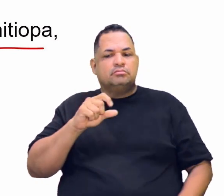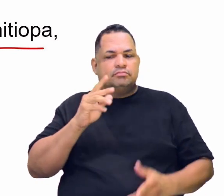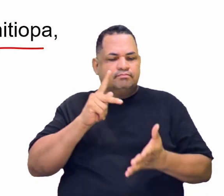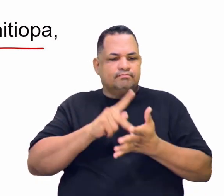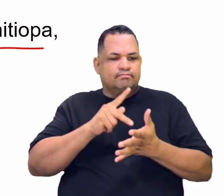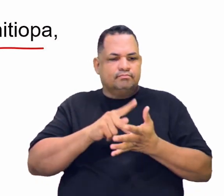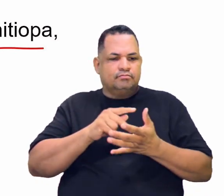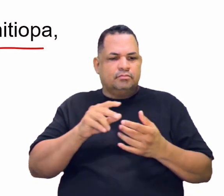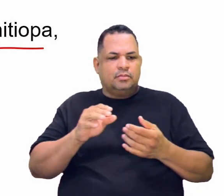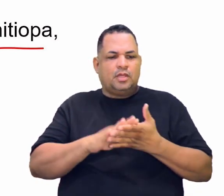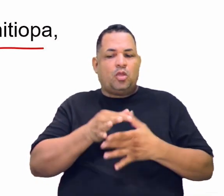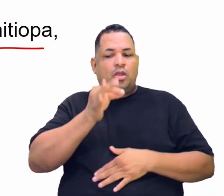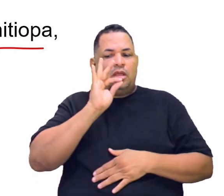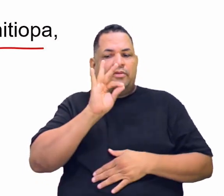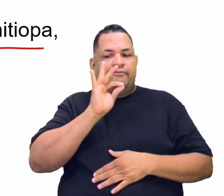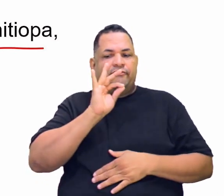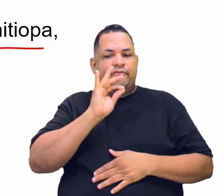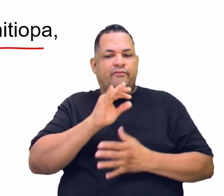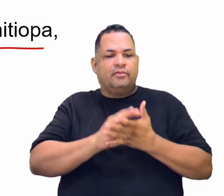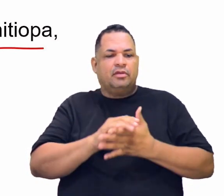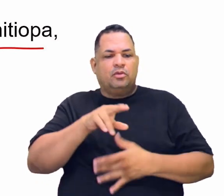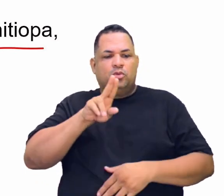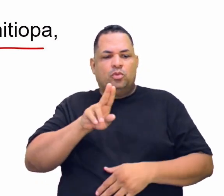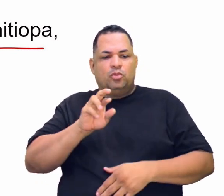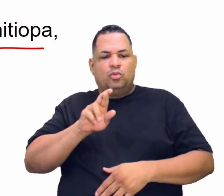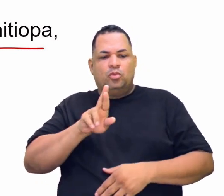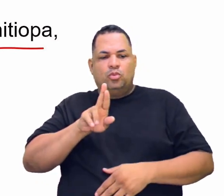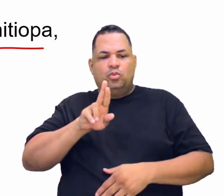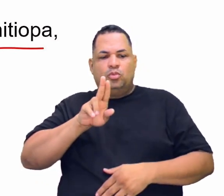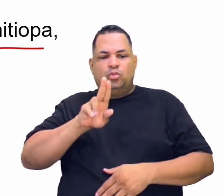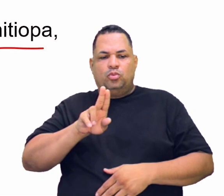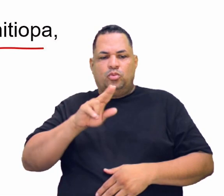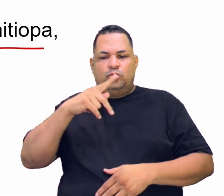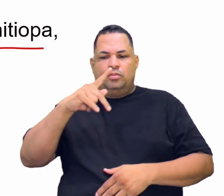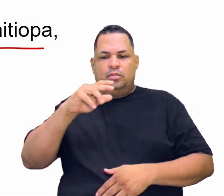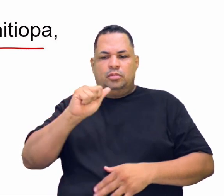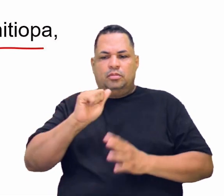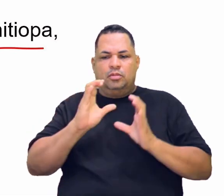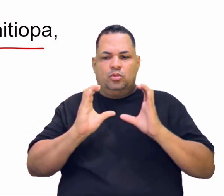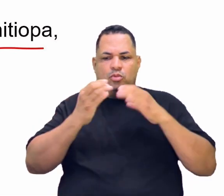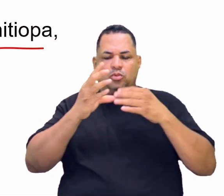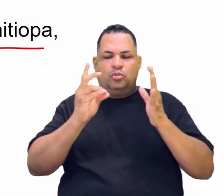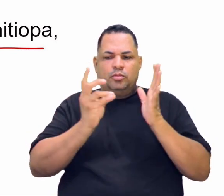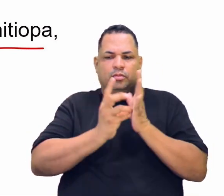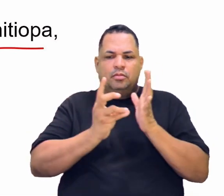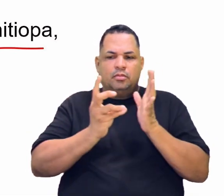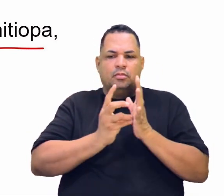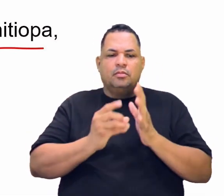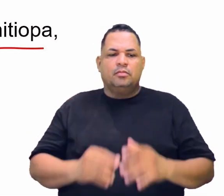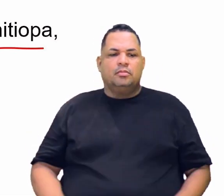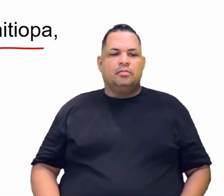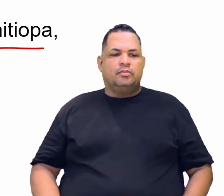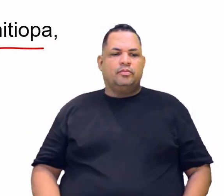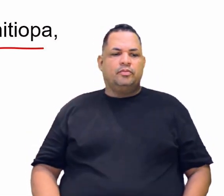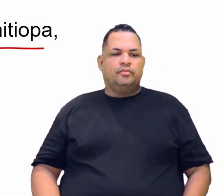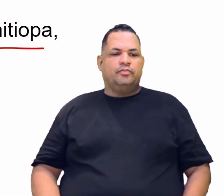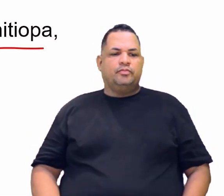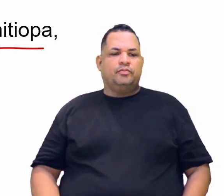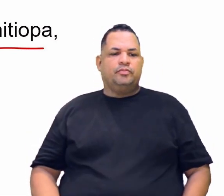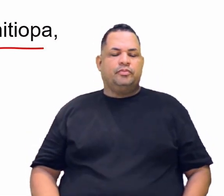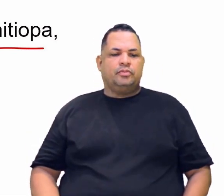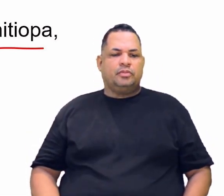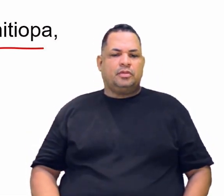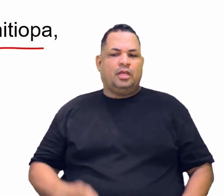café Urupá se deu devido ao nome da tribo indígena, os Urupais. Eles